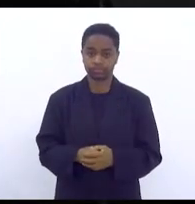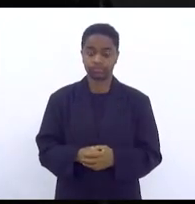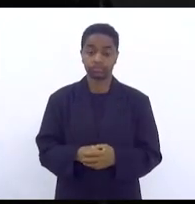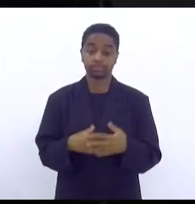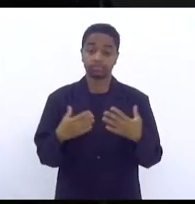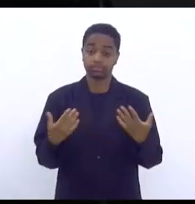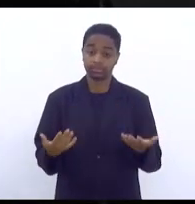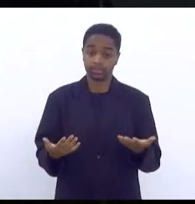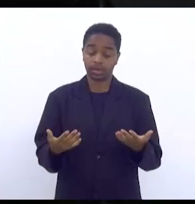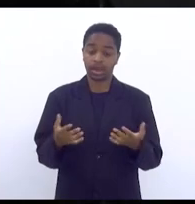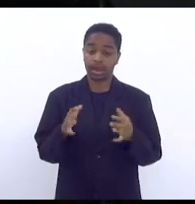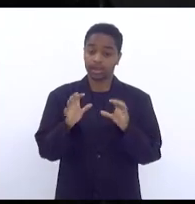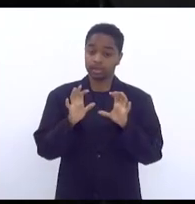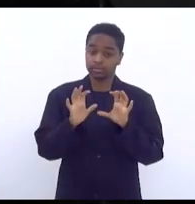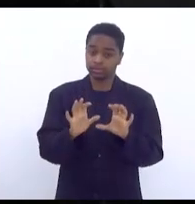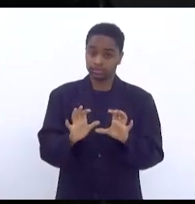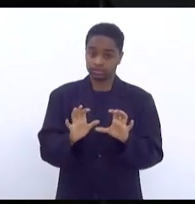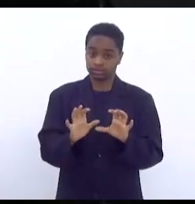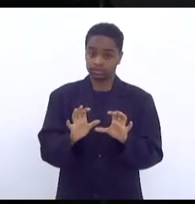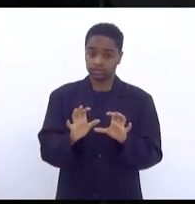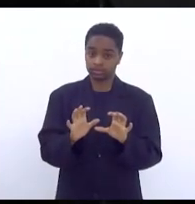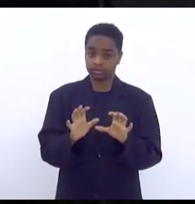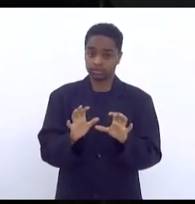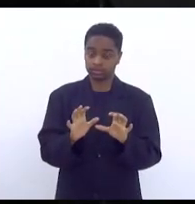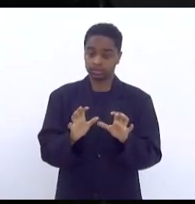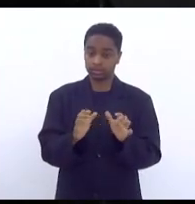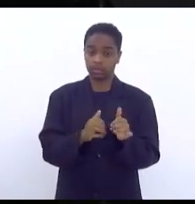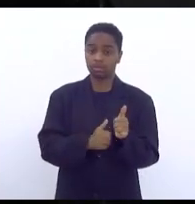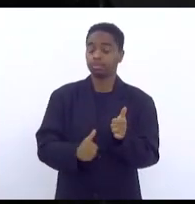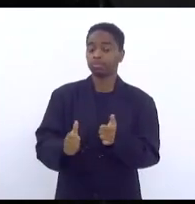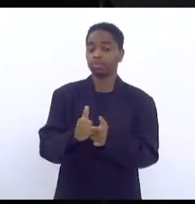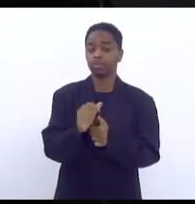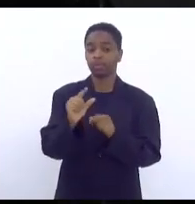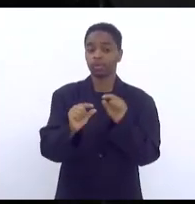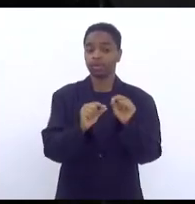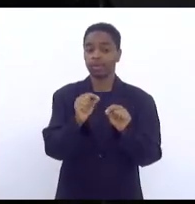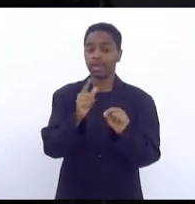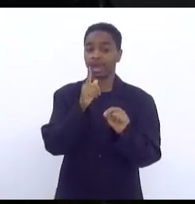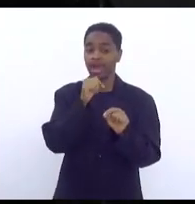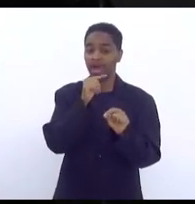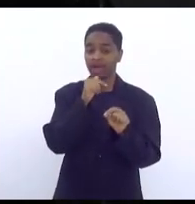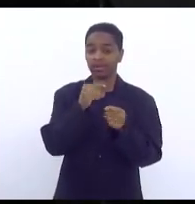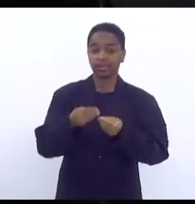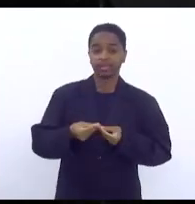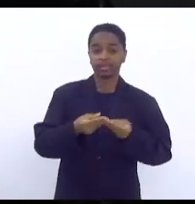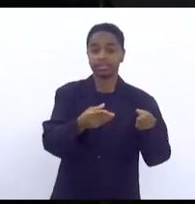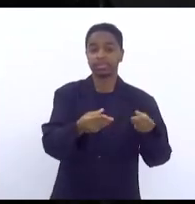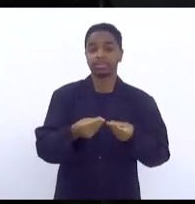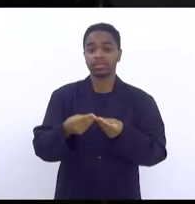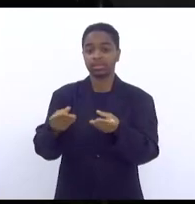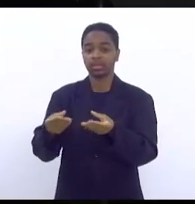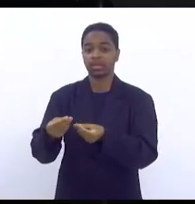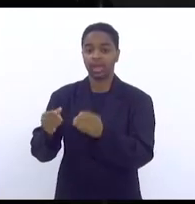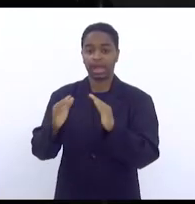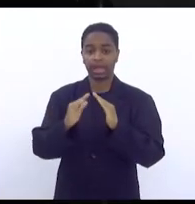hidmacros a prioridade é a água chegar primeiro nas